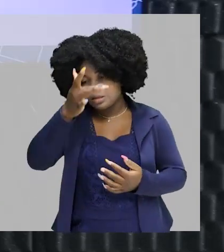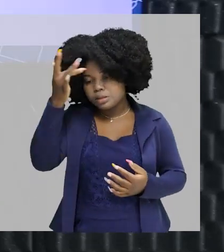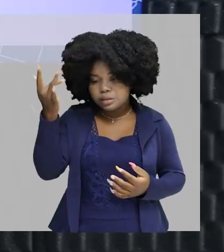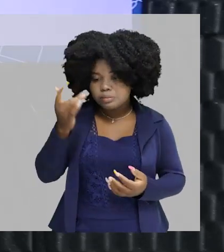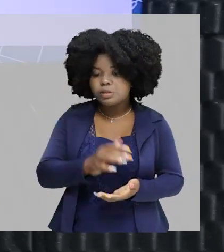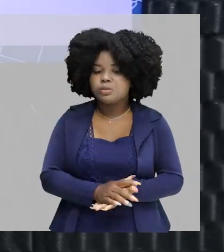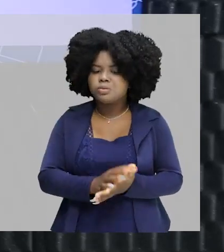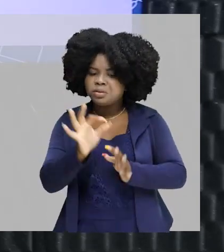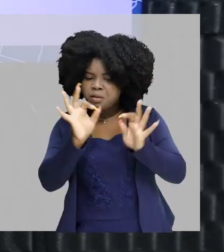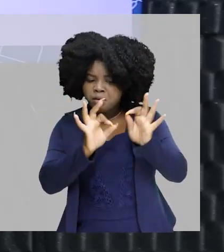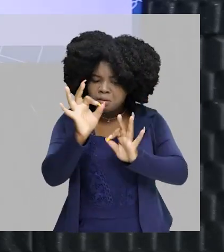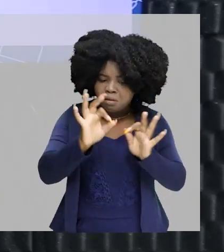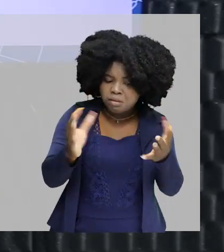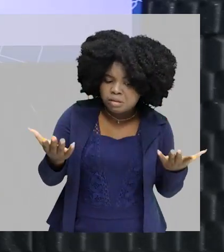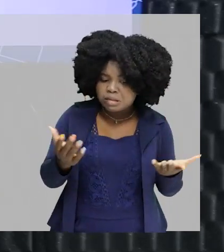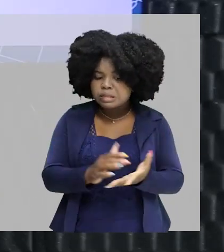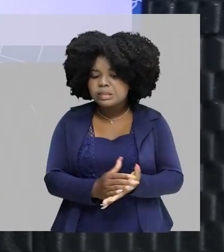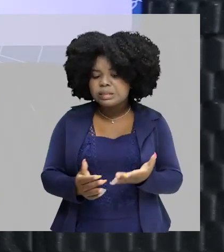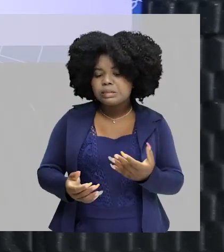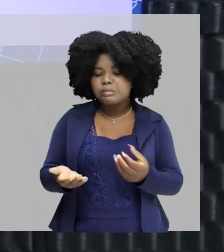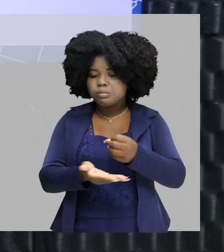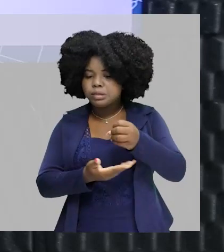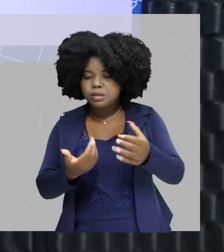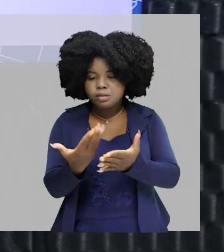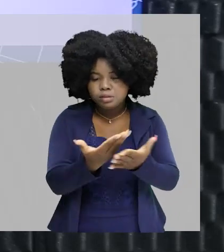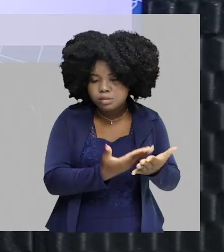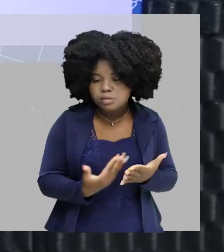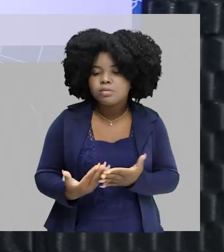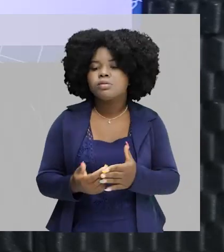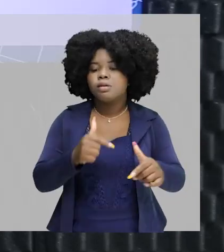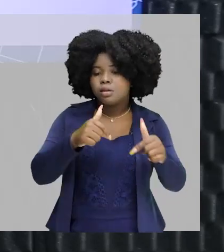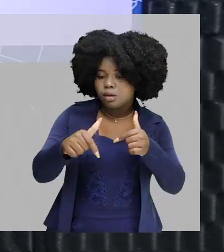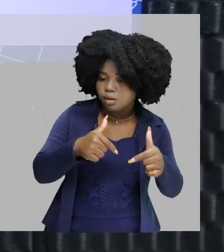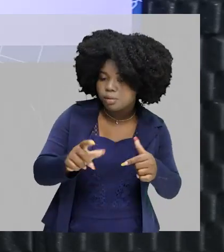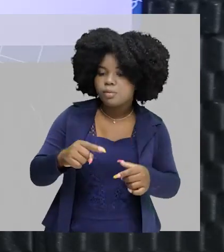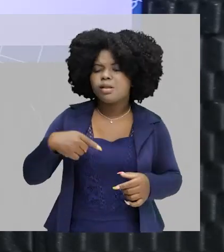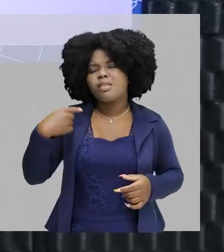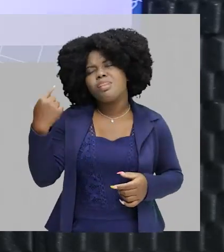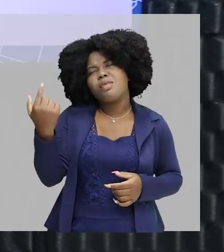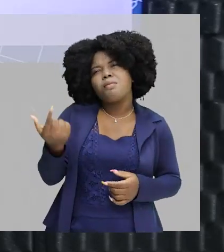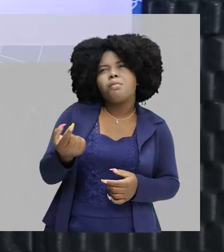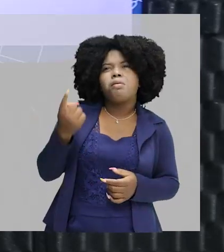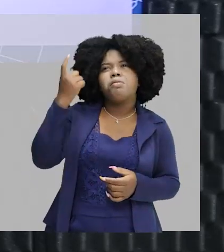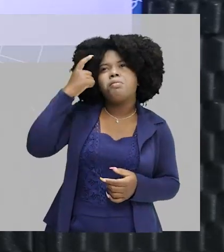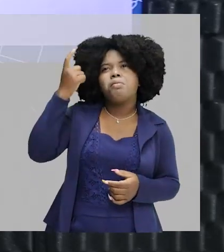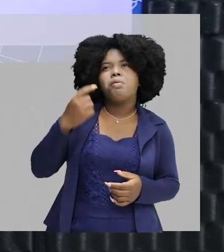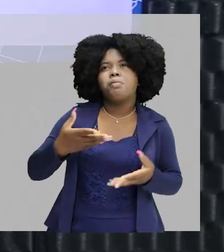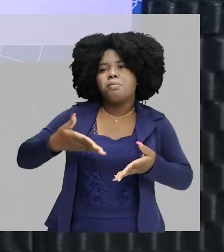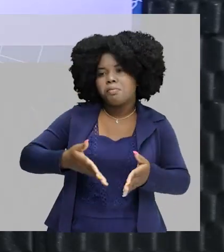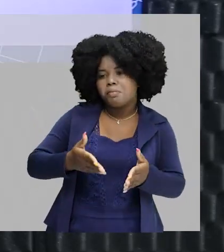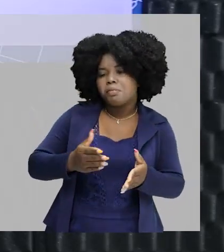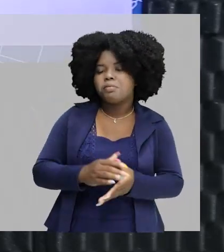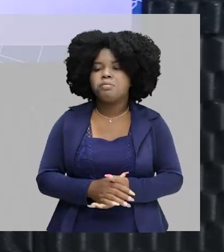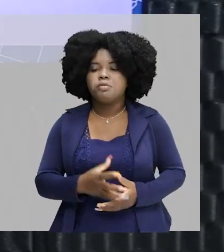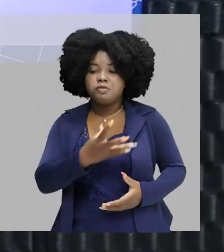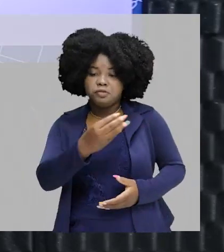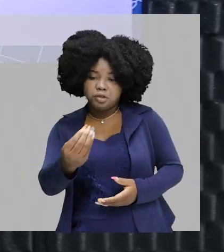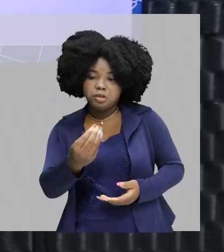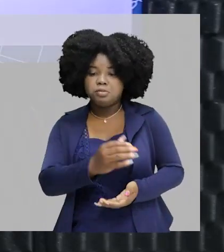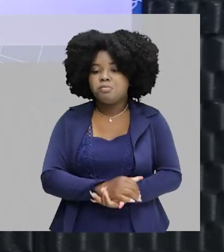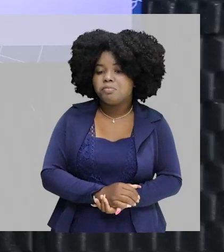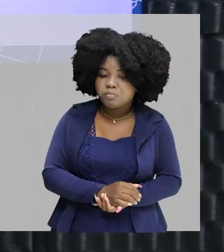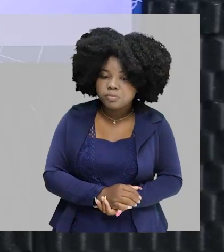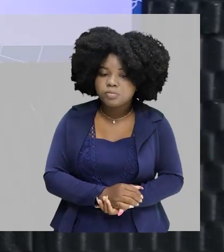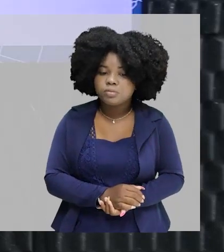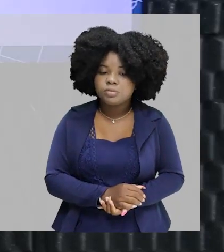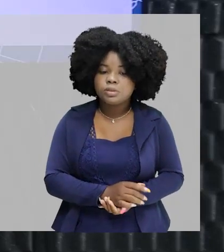um planejamento de vida baseado no estudo, mercado de trabalho, para depois buscar ter filhos. Evolução dos